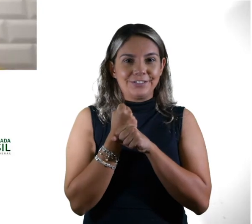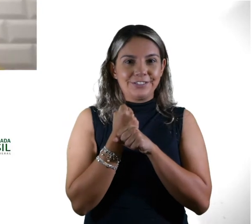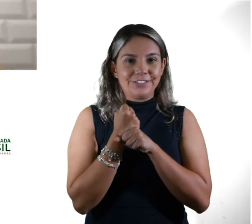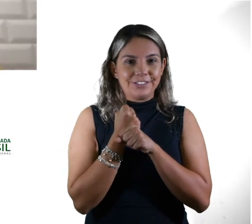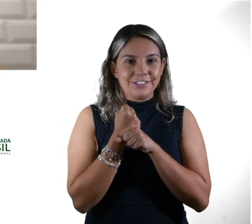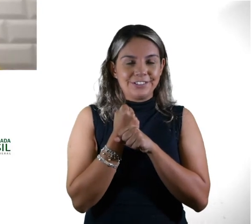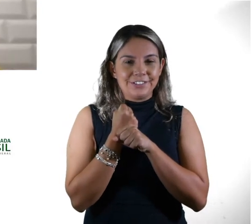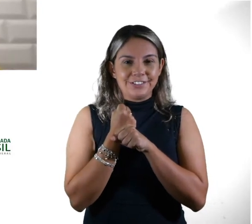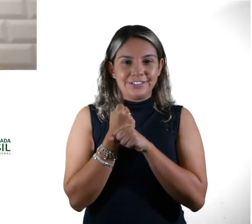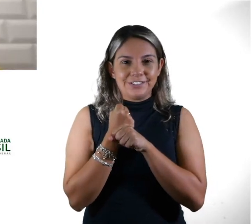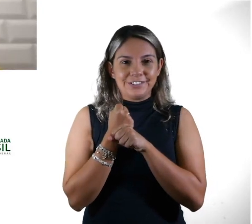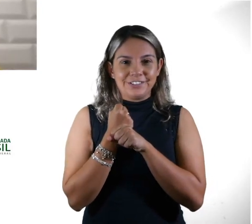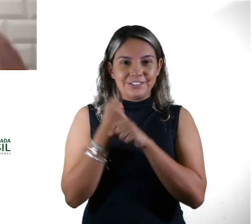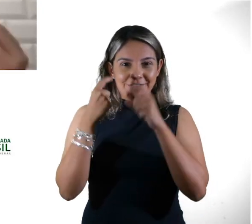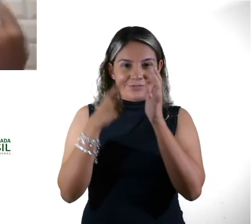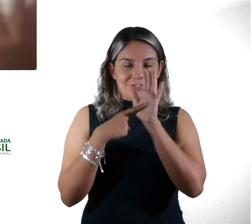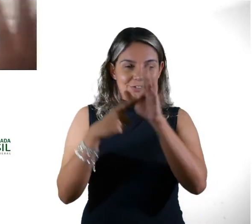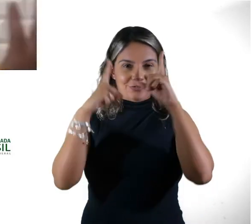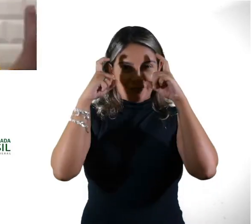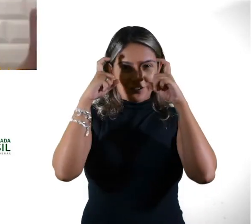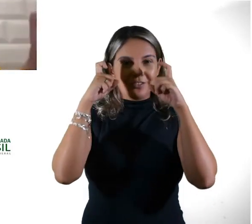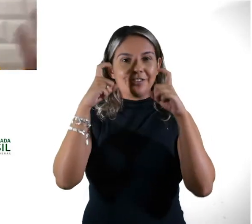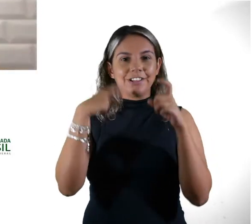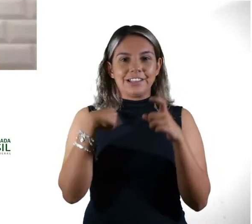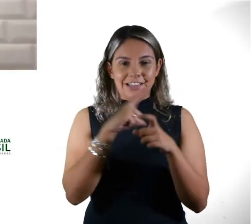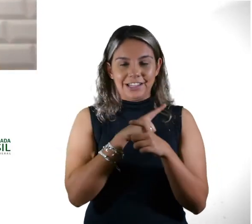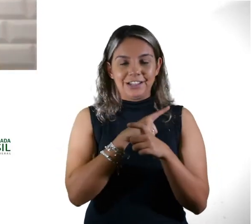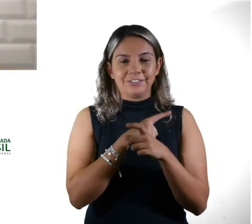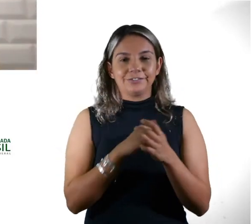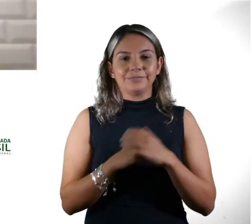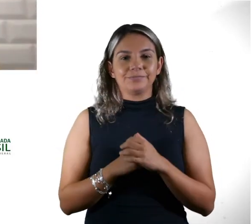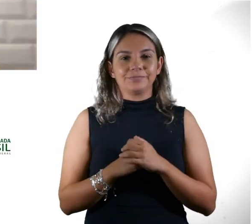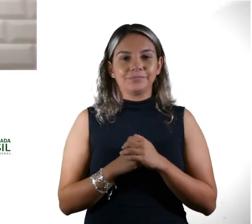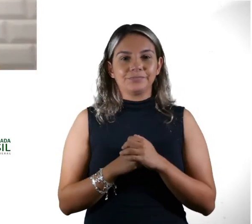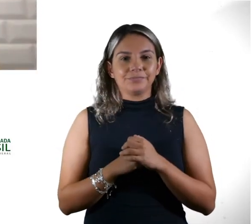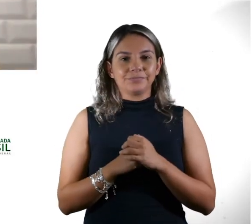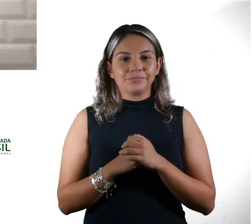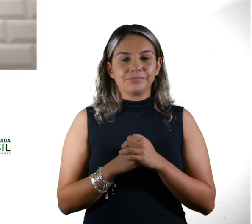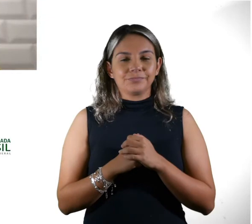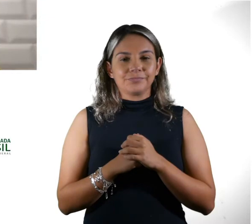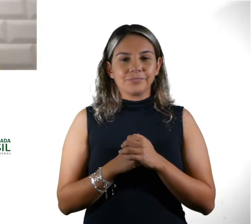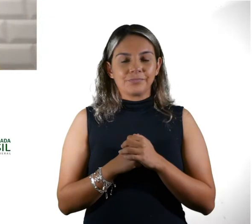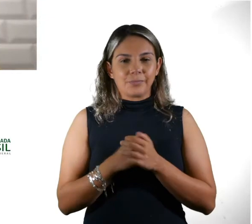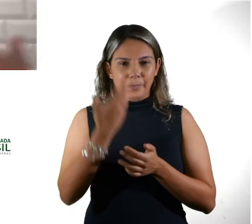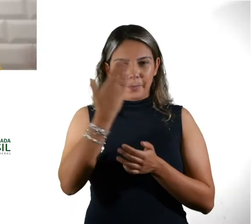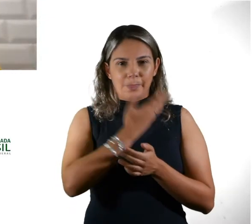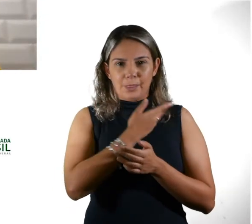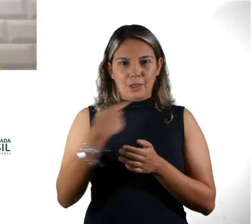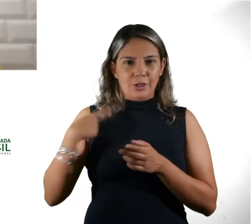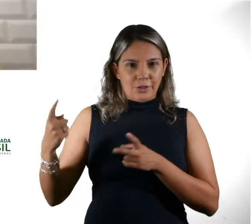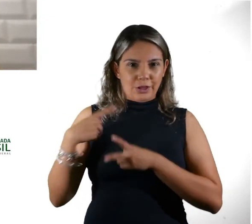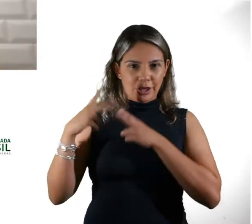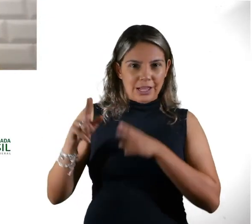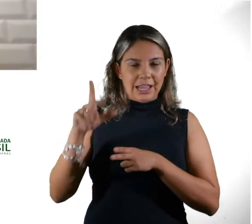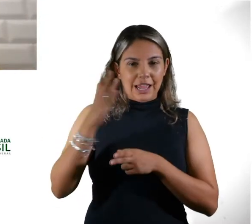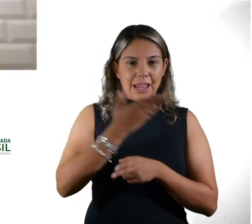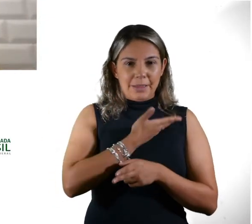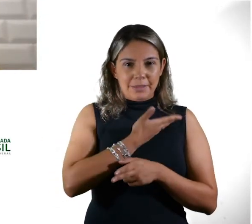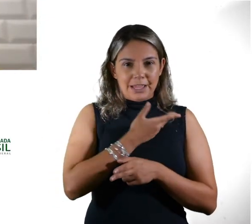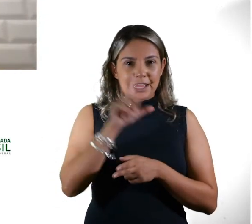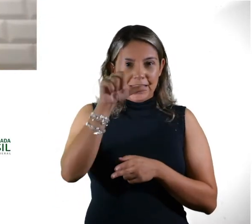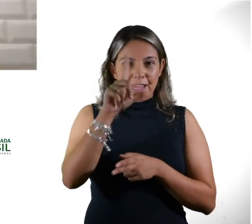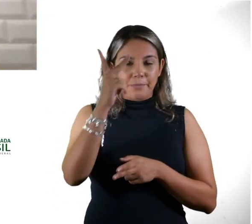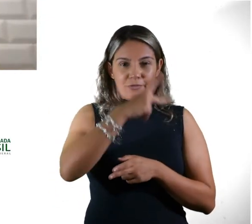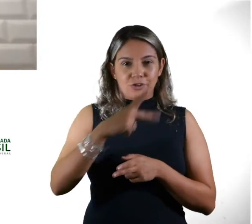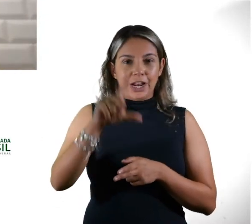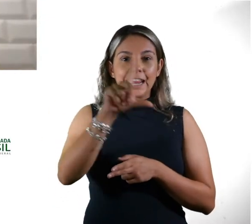uma fotografia, acho que mostrei para você, não é? Tenho uma fotografia desse, porque foi uma amiga em comum, uma professora de literaturas africanas, a Ana